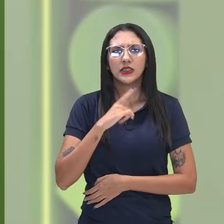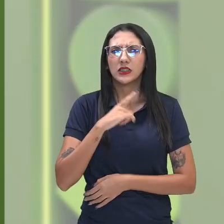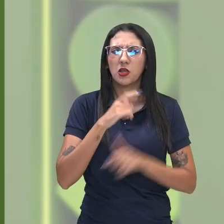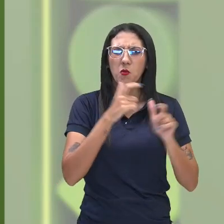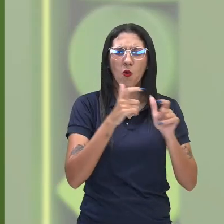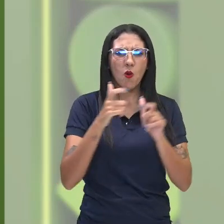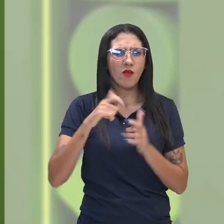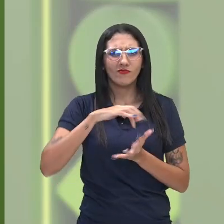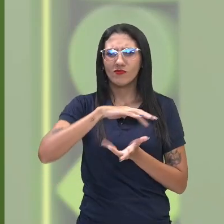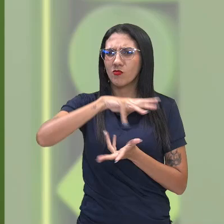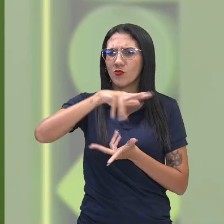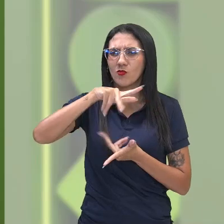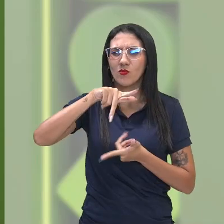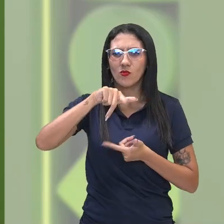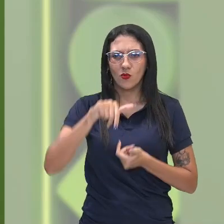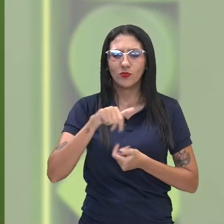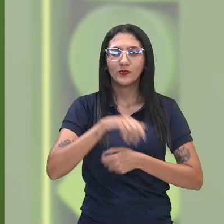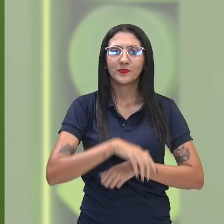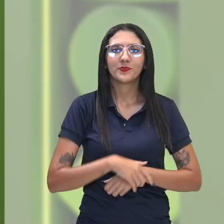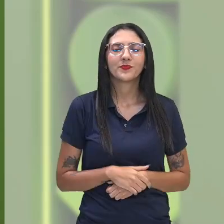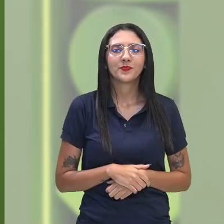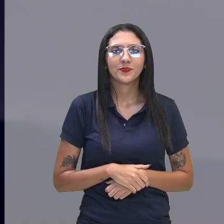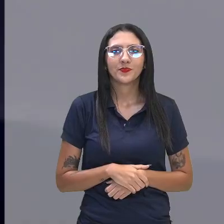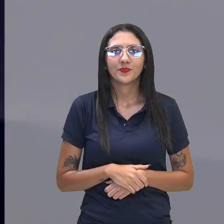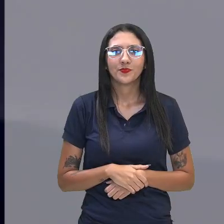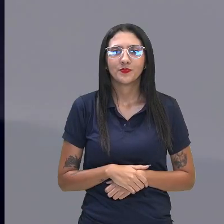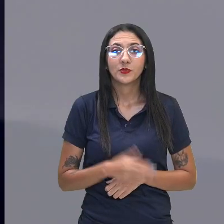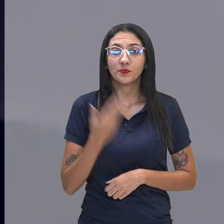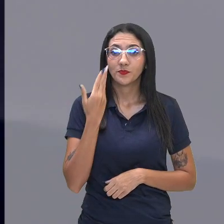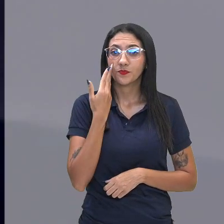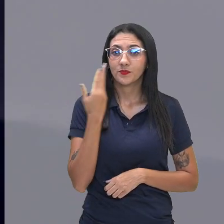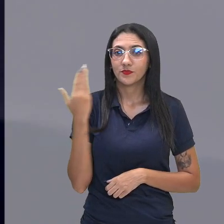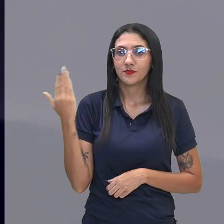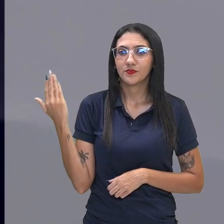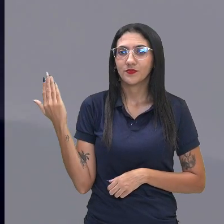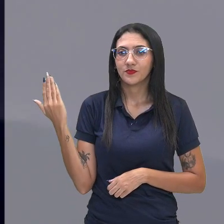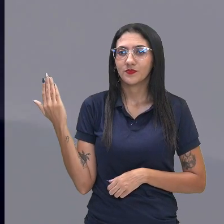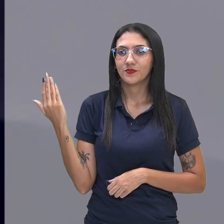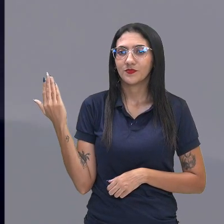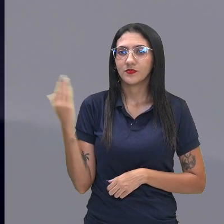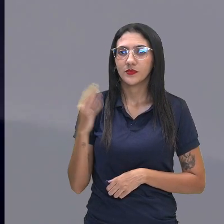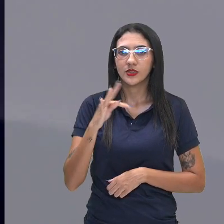pelo mundo, né? A gente vai observar na nossa próxima imagem um vulcão aí que é o